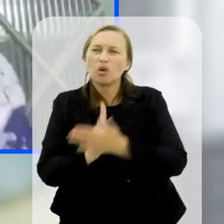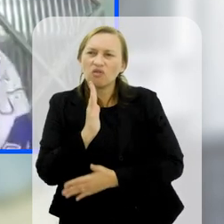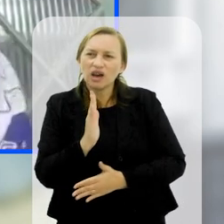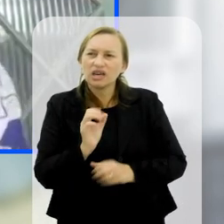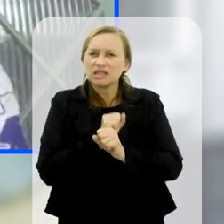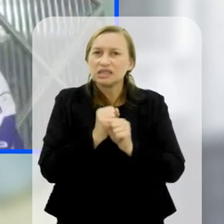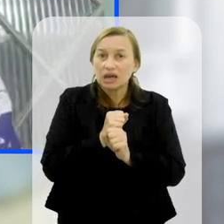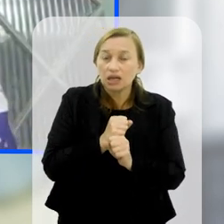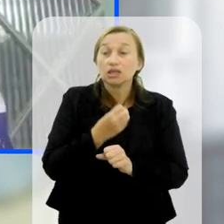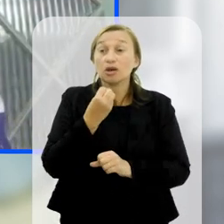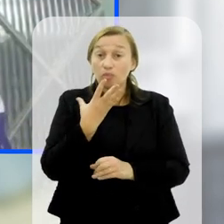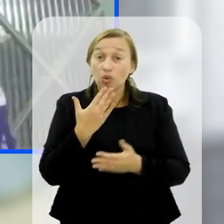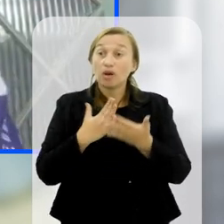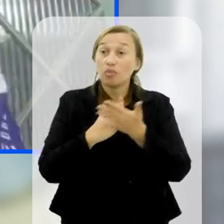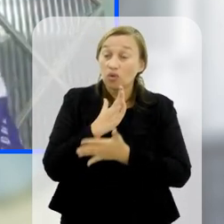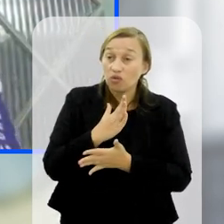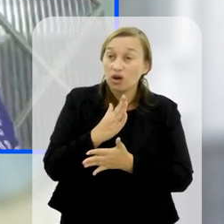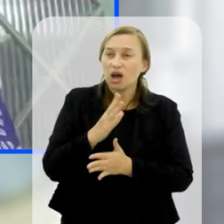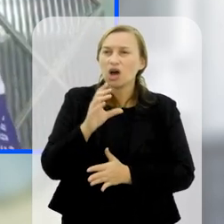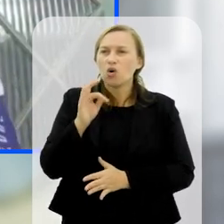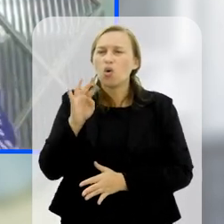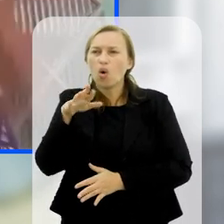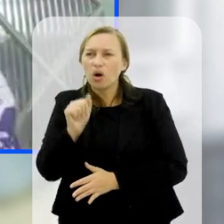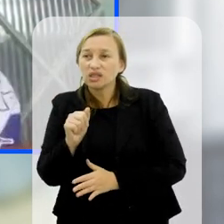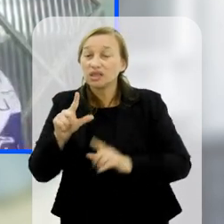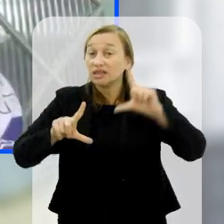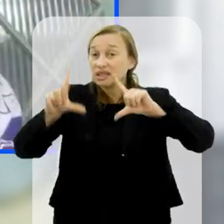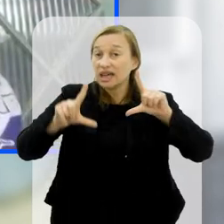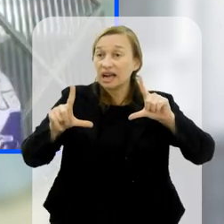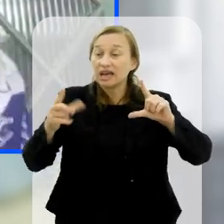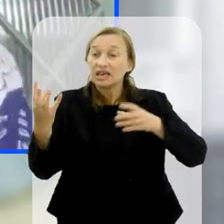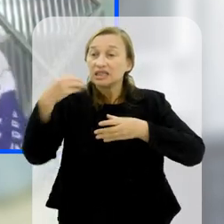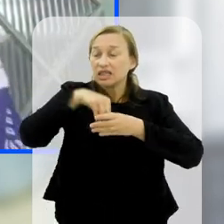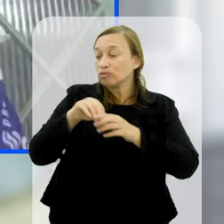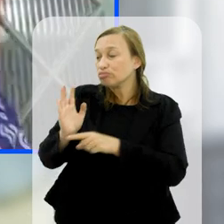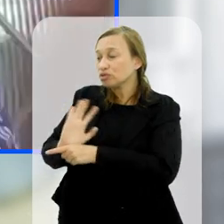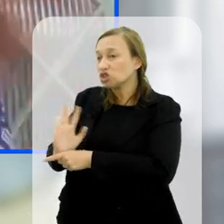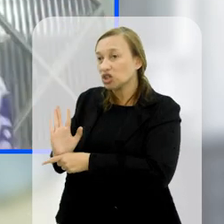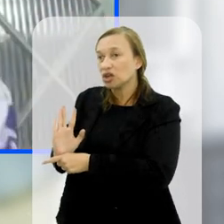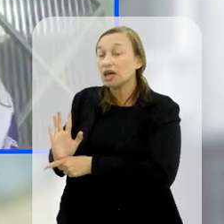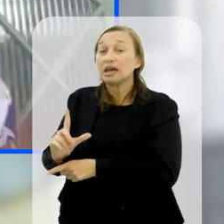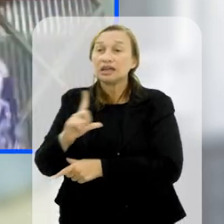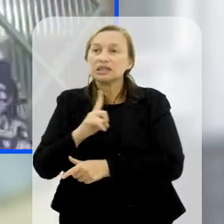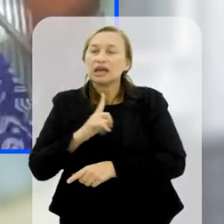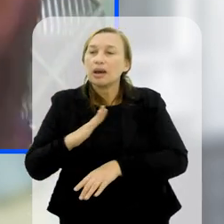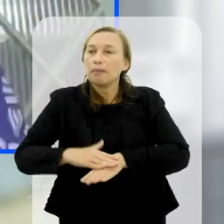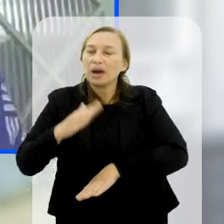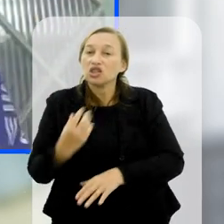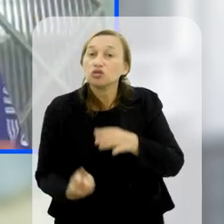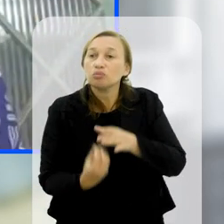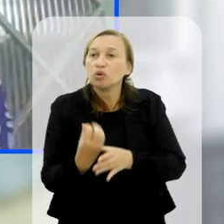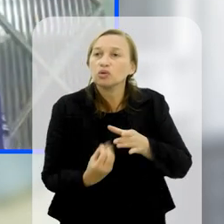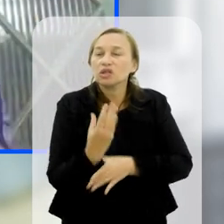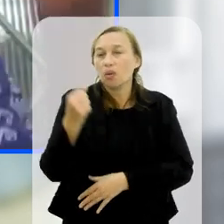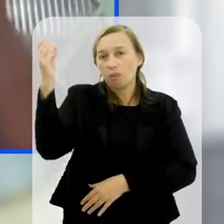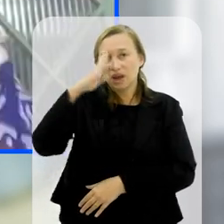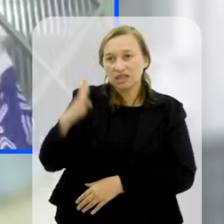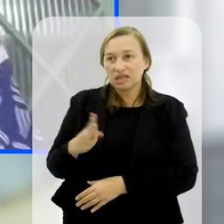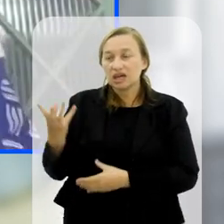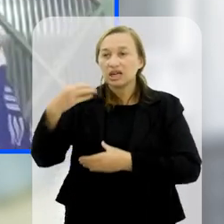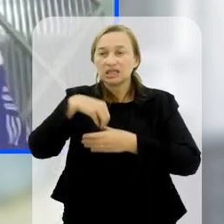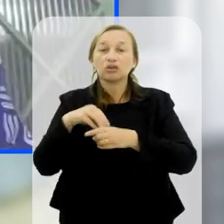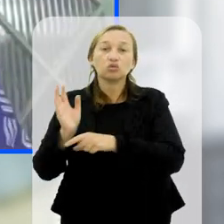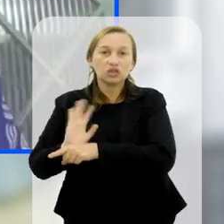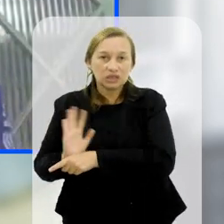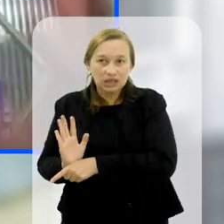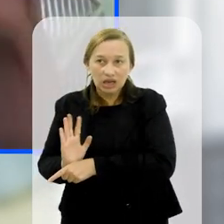ano, ainda bem que a gente aprovou, a cota de tela dentro do cinema, que faz com que a gente tenha mais produções brasileiras dentro